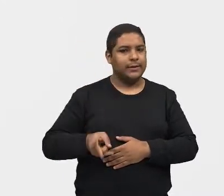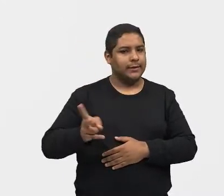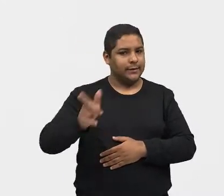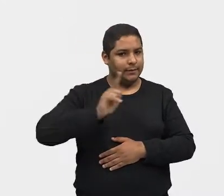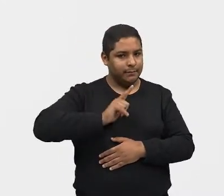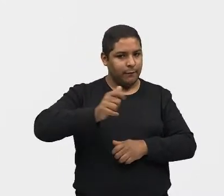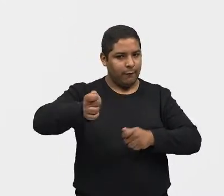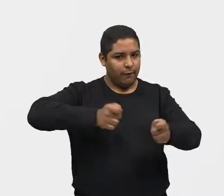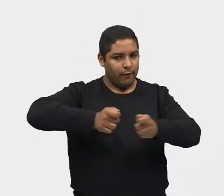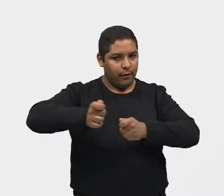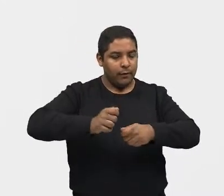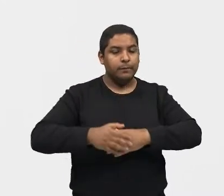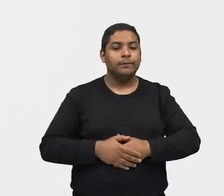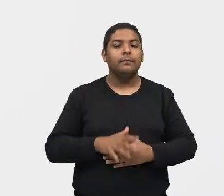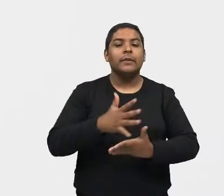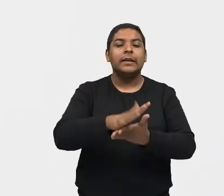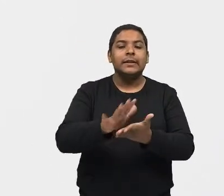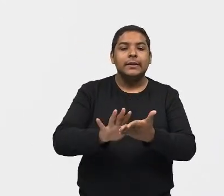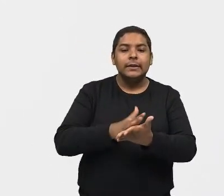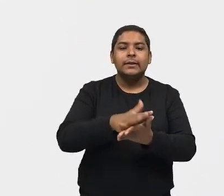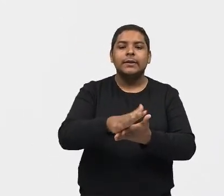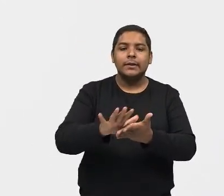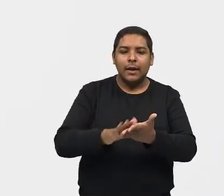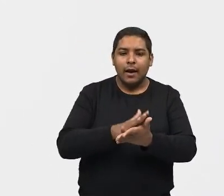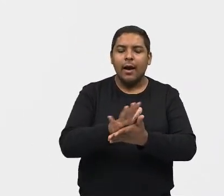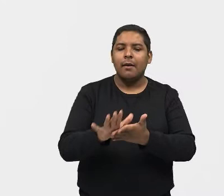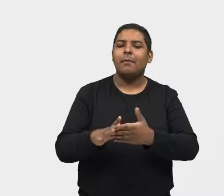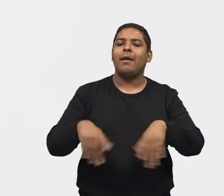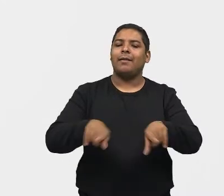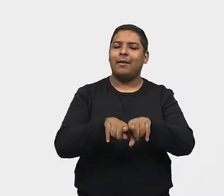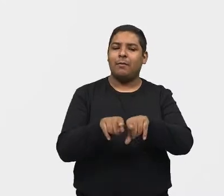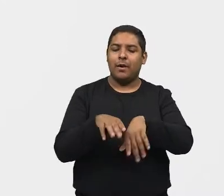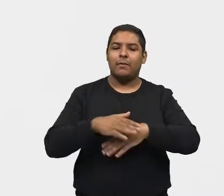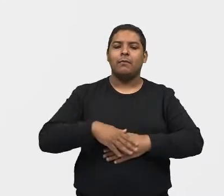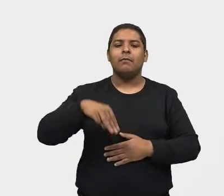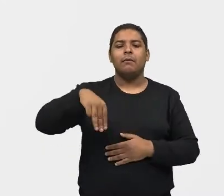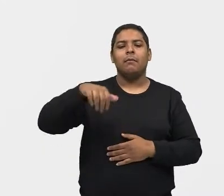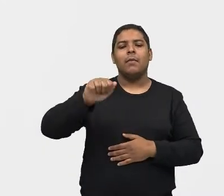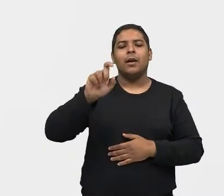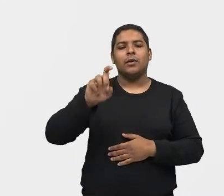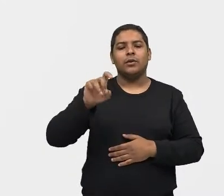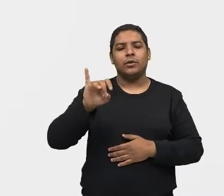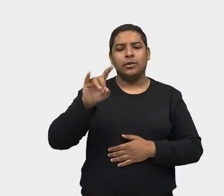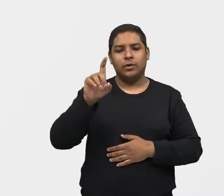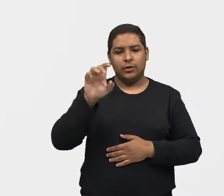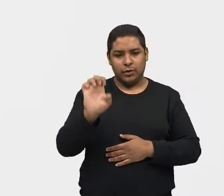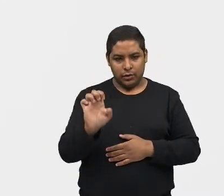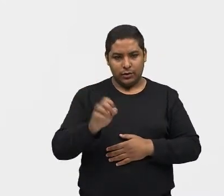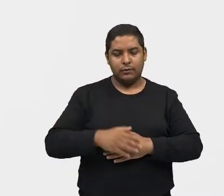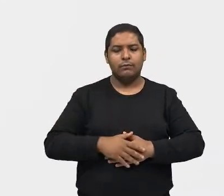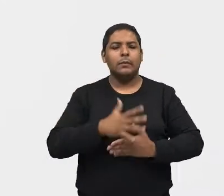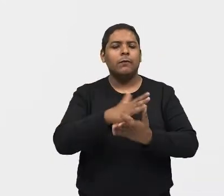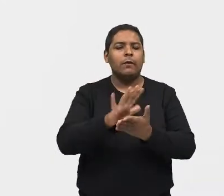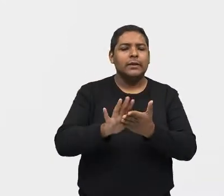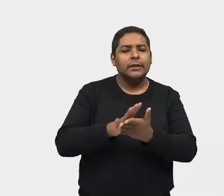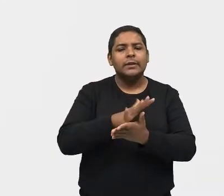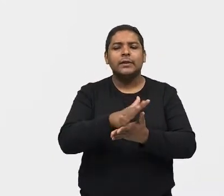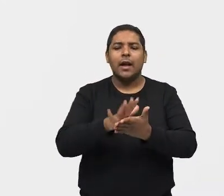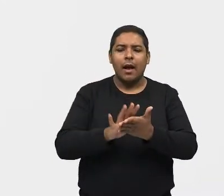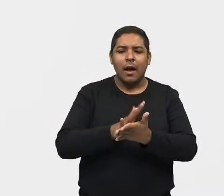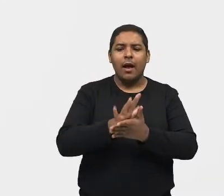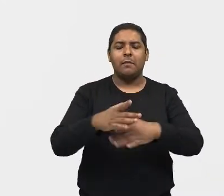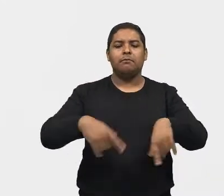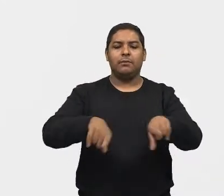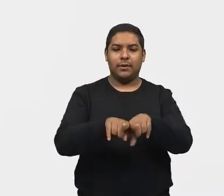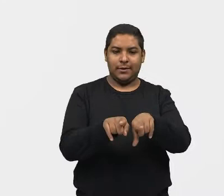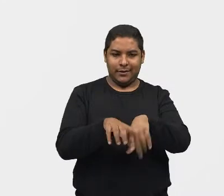gafieira, machixe, entre outras. Quem é que nunca ouviu falar de um forró, de um samba, certo? A